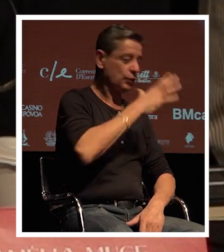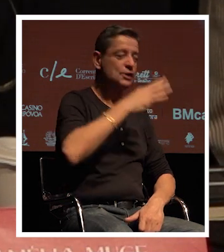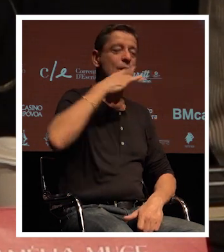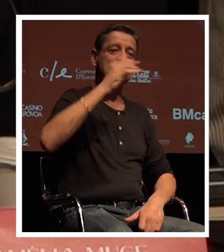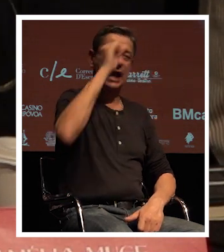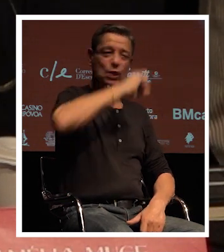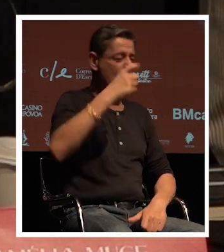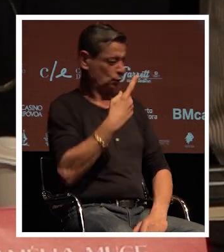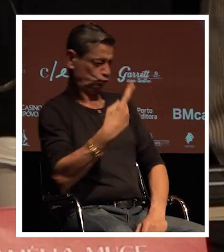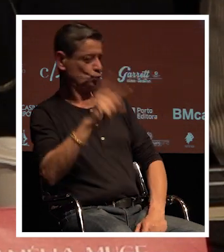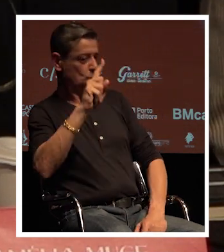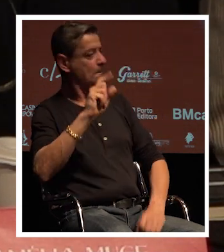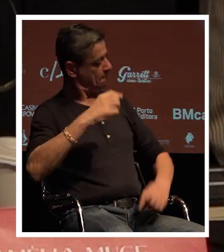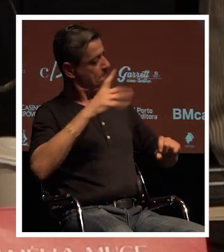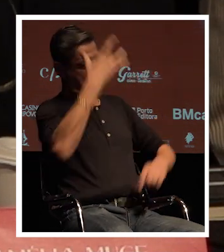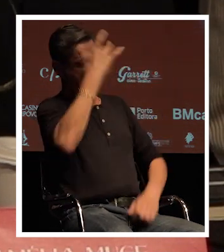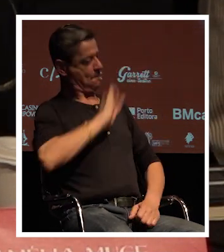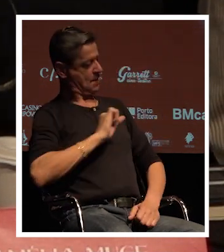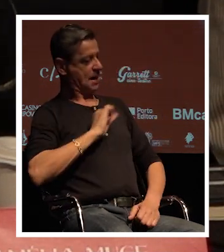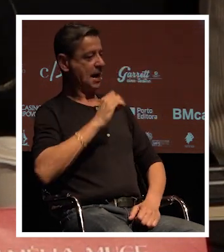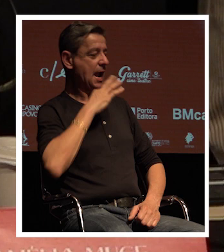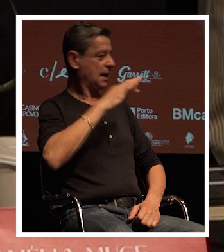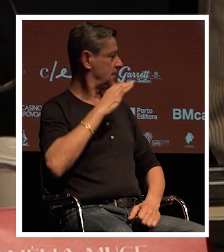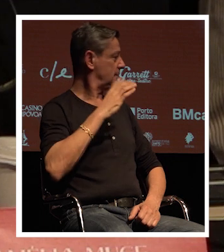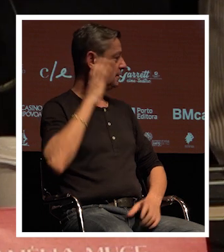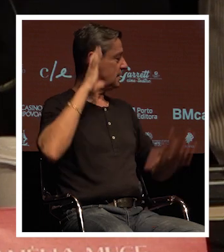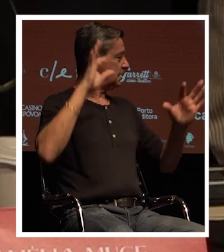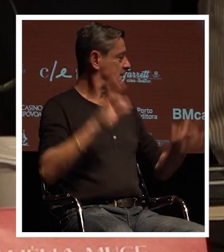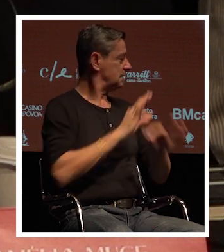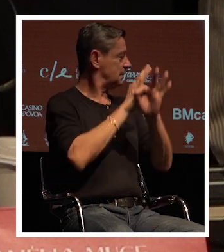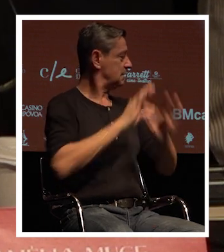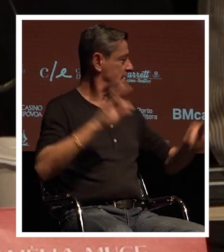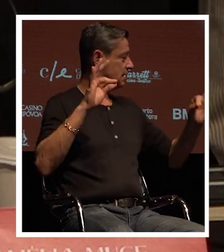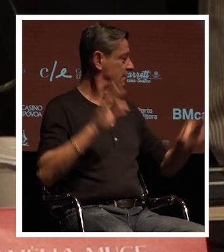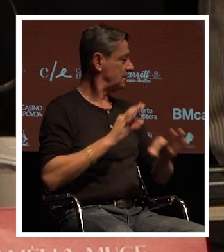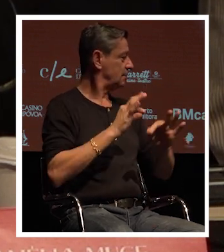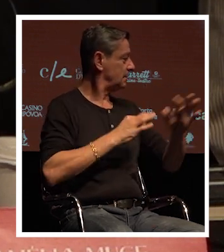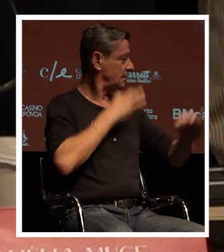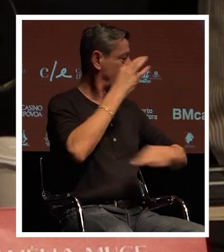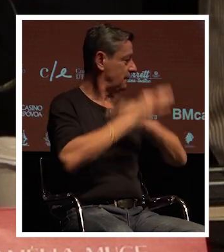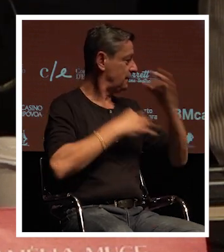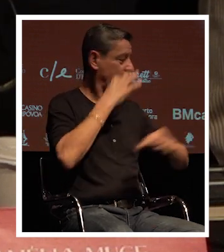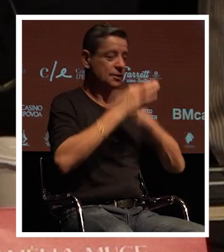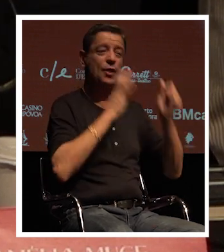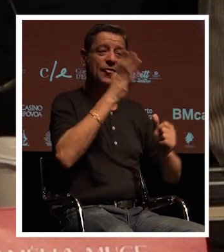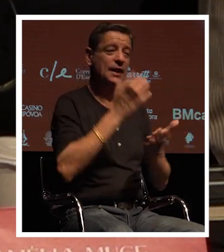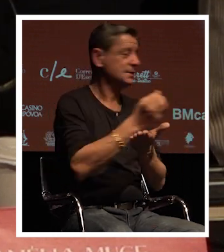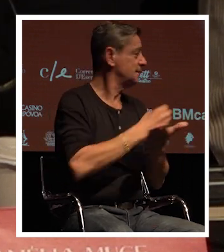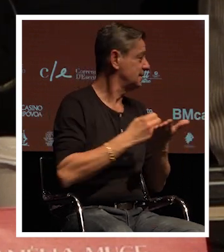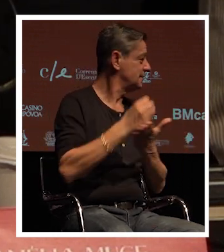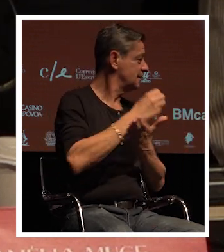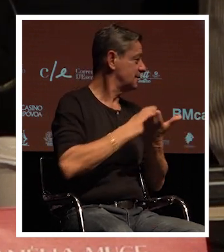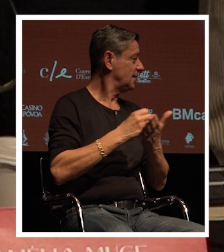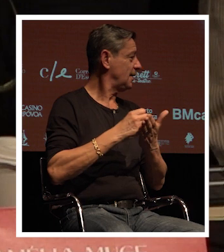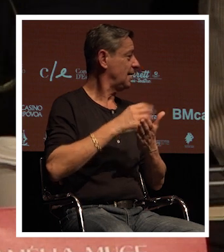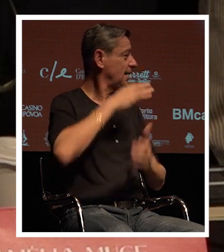cantora para mim um outro tipo de canto Mas se há tanta gente que faz uns gorgojos que não diz nada e que chamamos